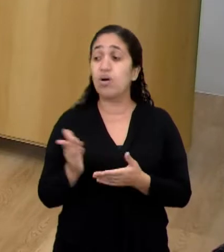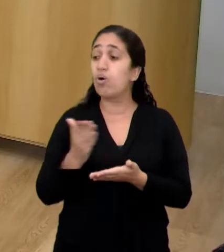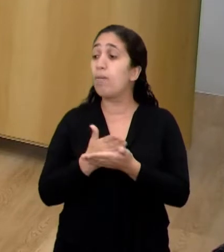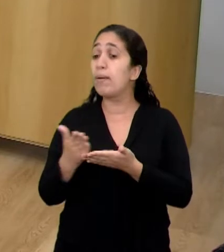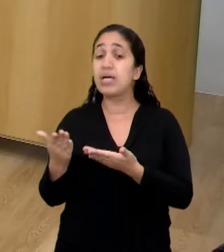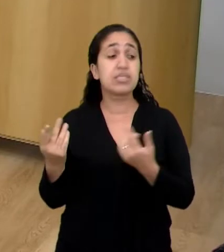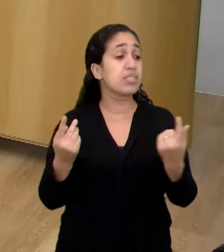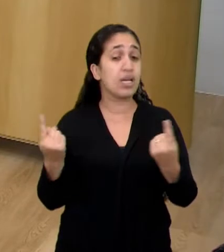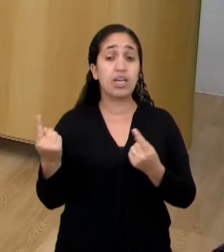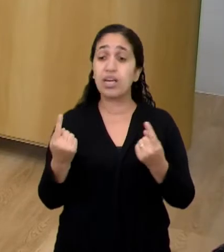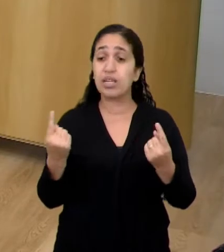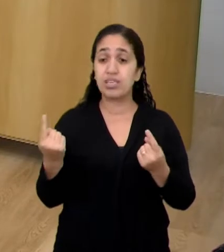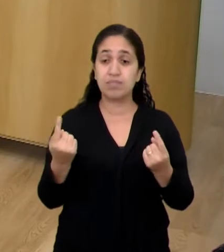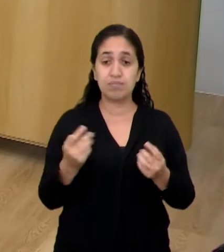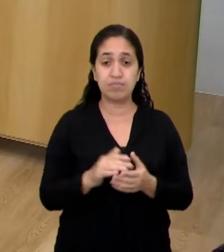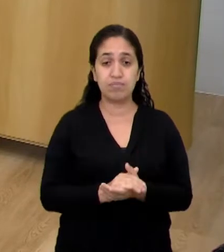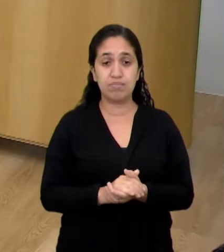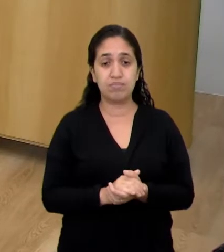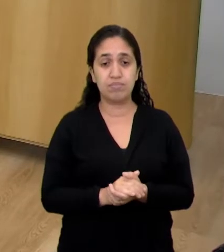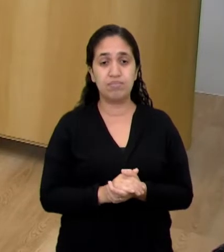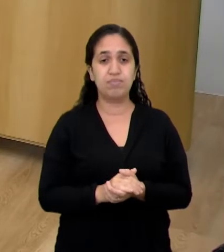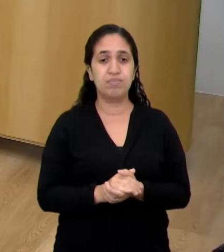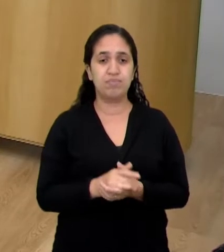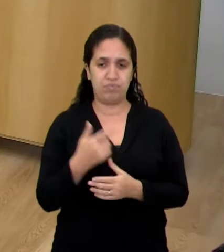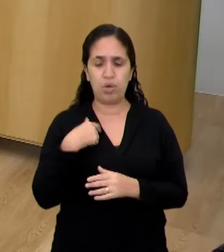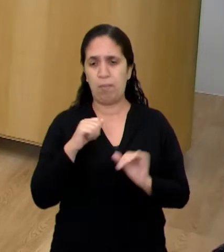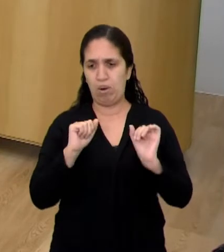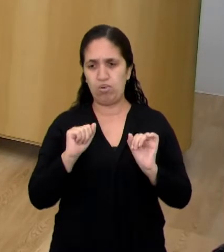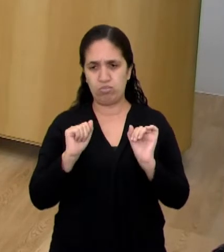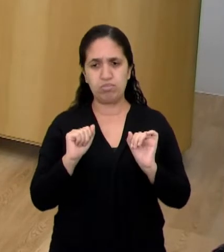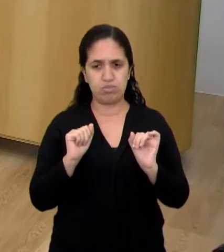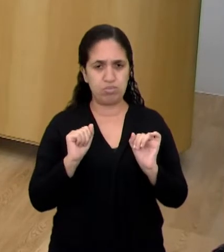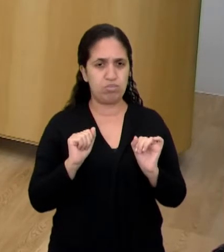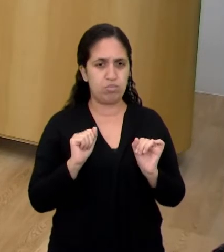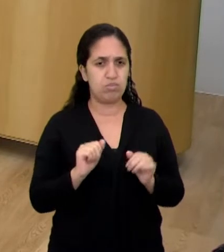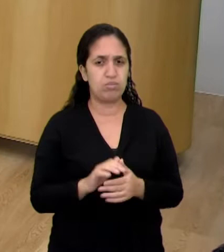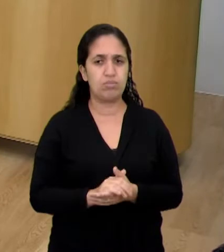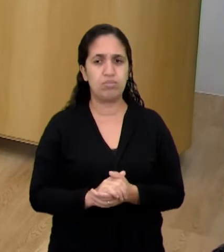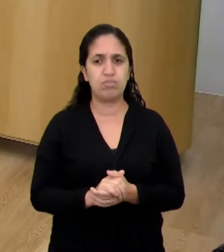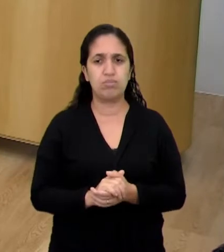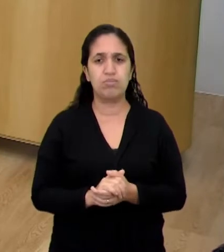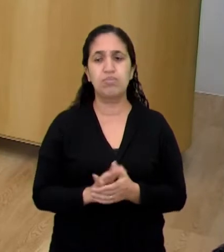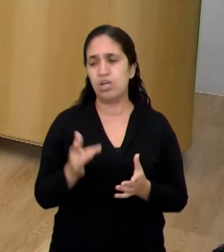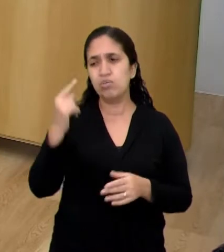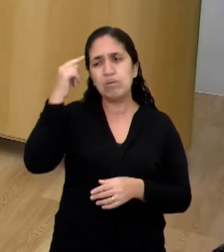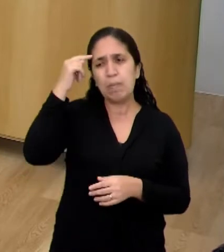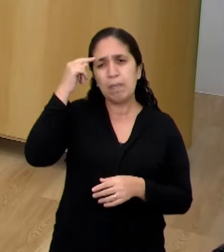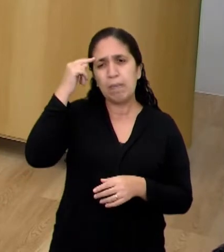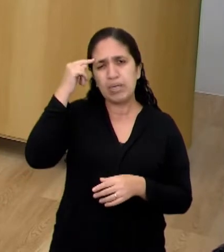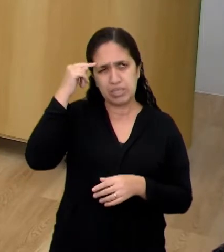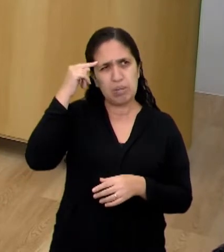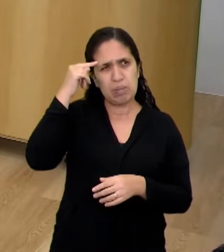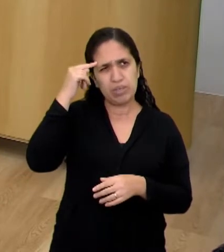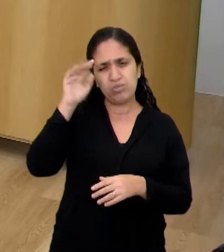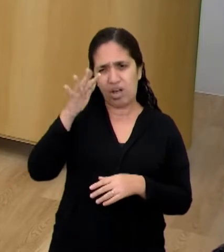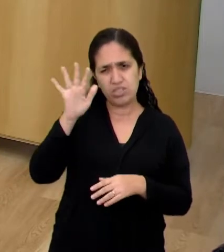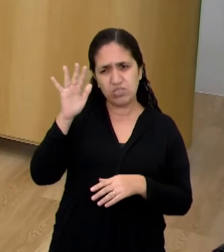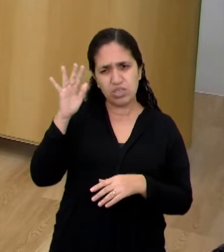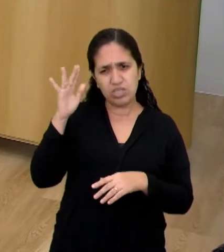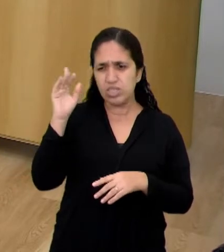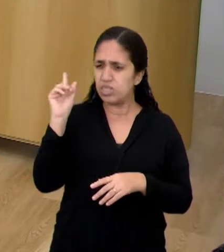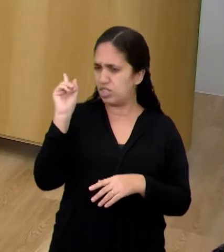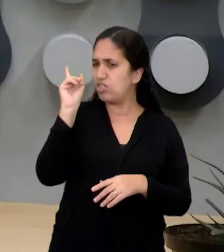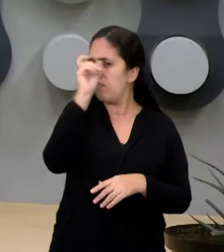novo? Começa a Si de novo ou a Vivi? Eu posso só Vamos lá, seguir Vivi. nesse pensamento que eu tô, porque eu tenho meio dificuldade aqui, né? Não posso